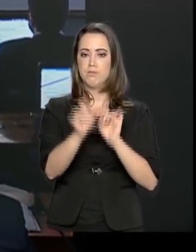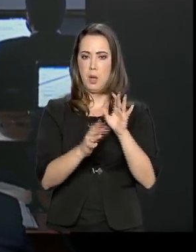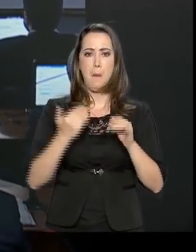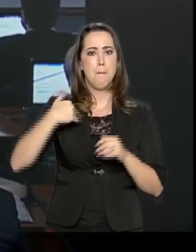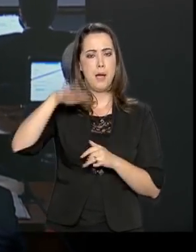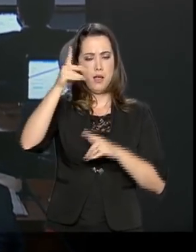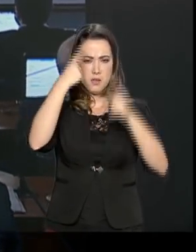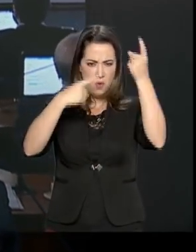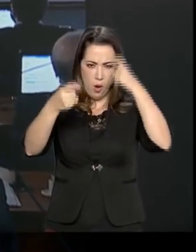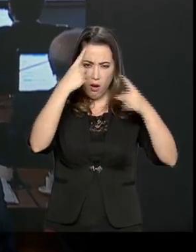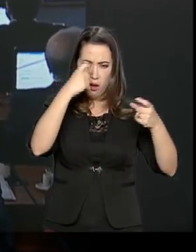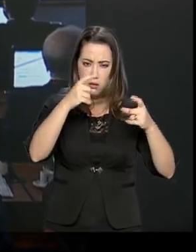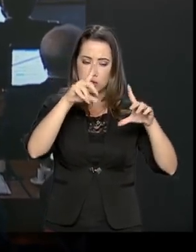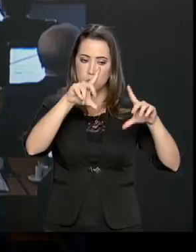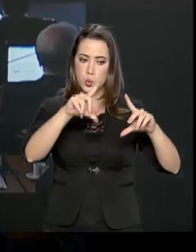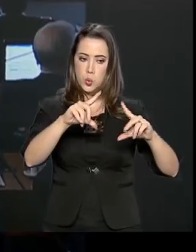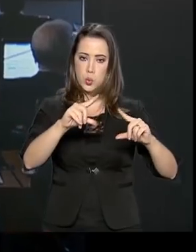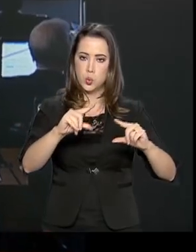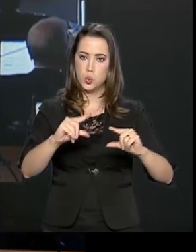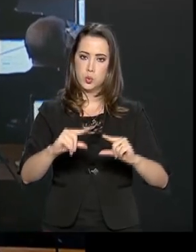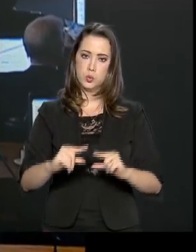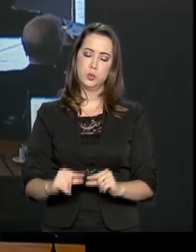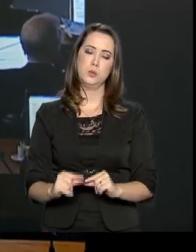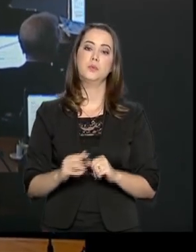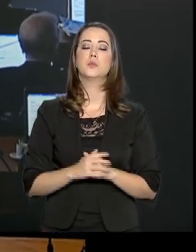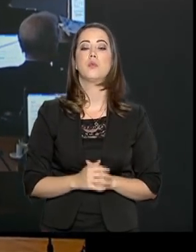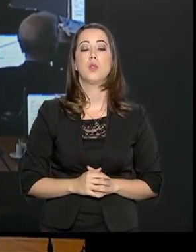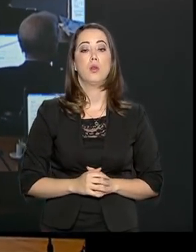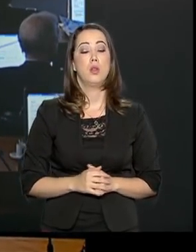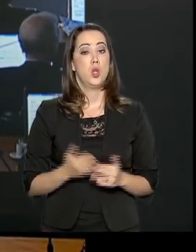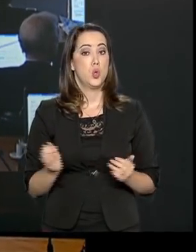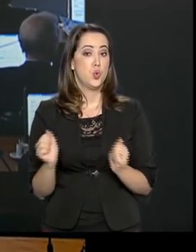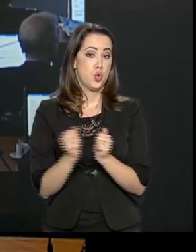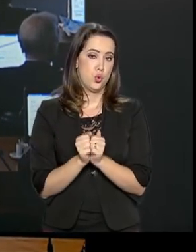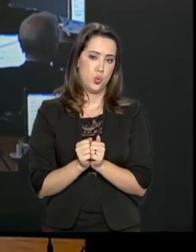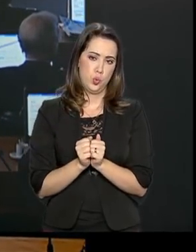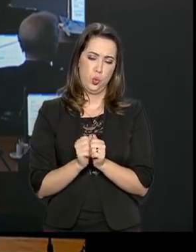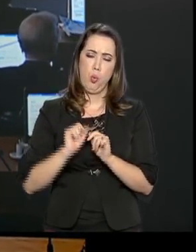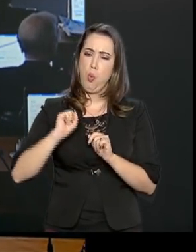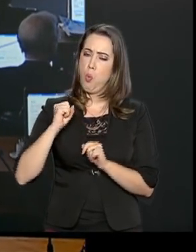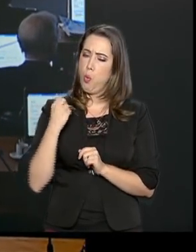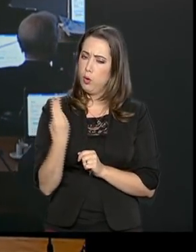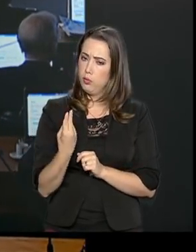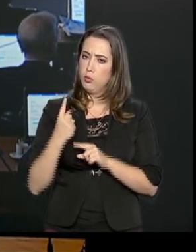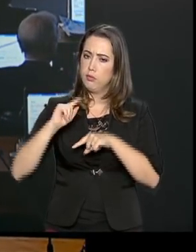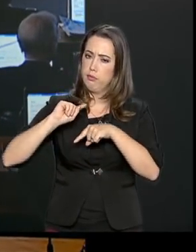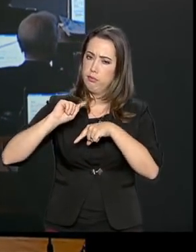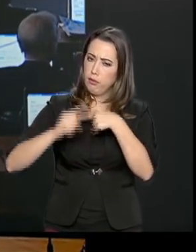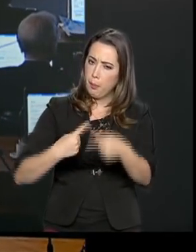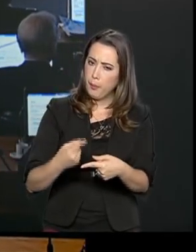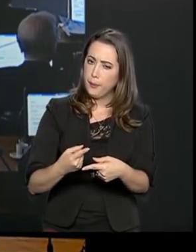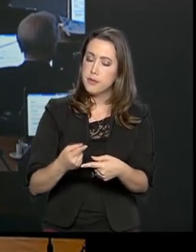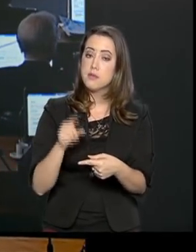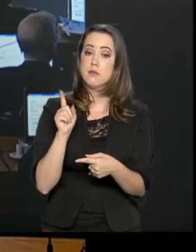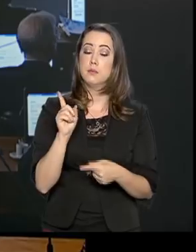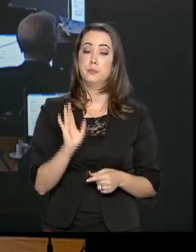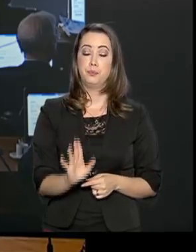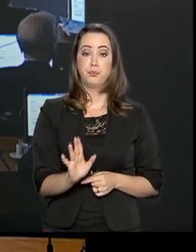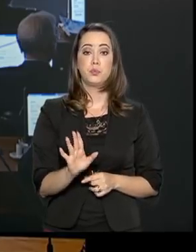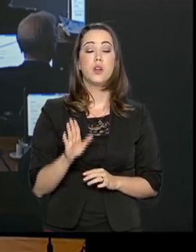Concomitantemente, ou logo em seguida à realização desse projeto,